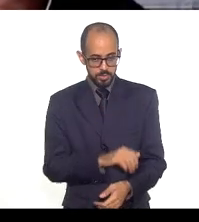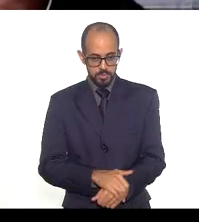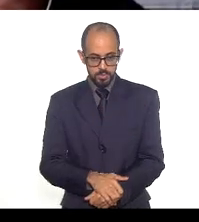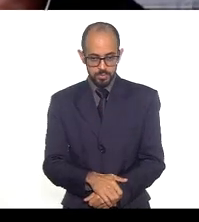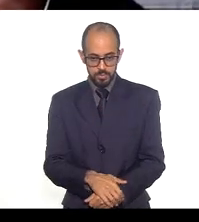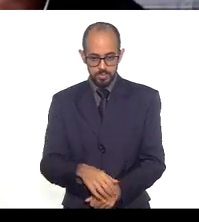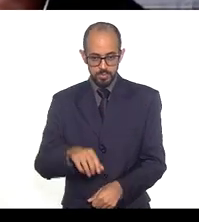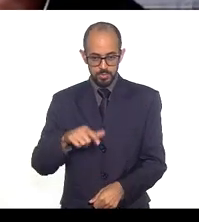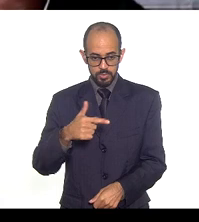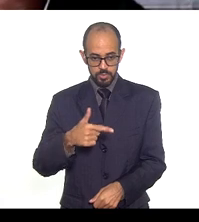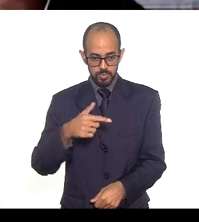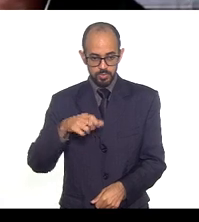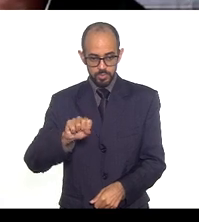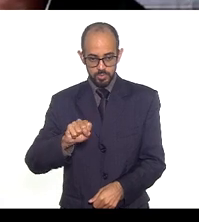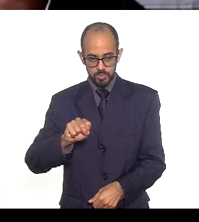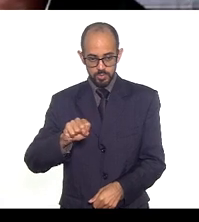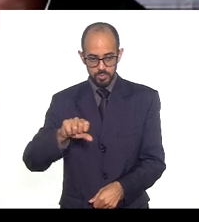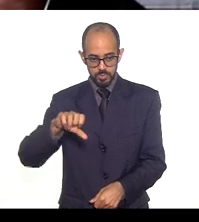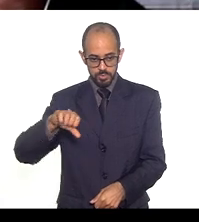É